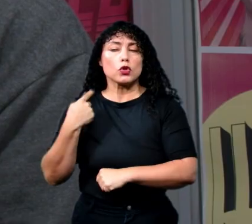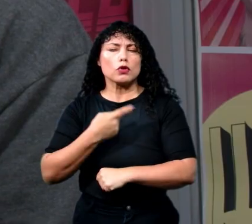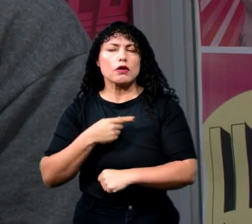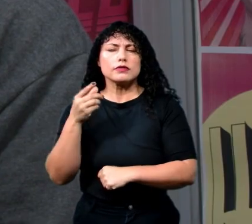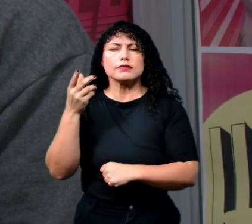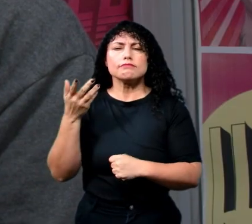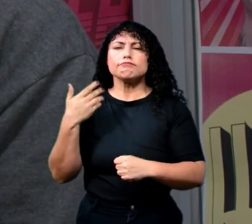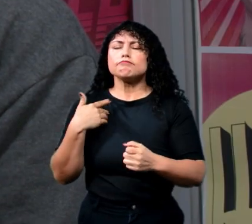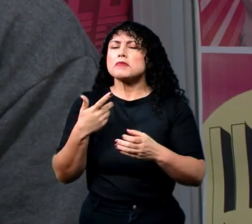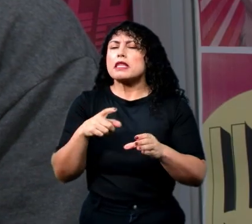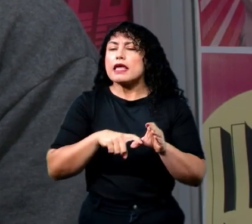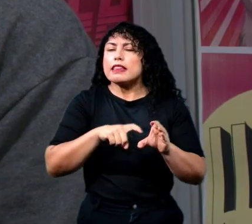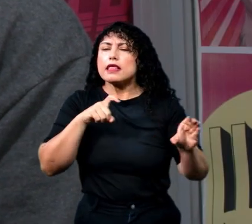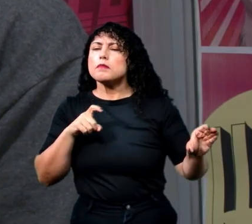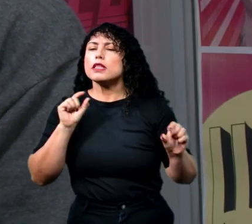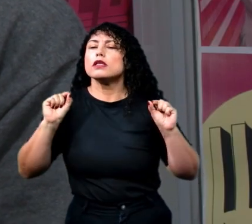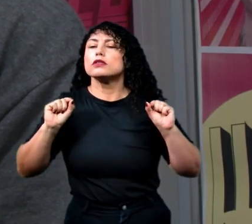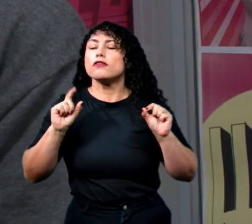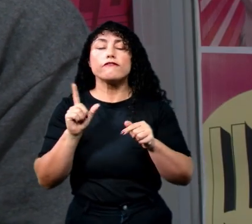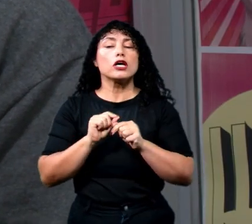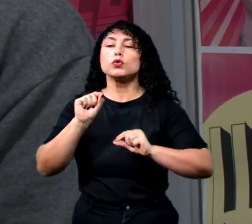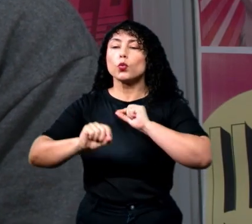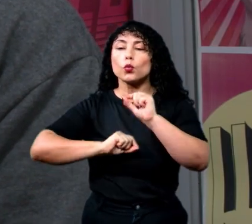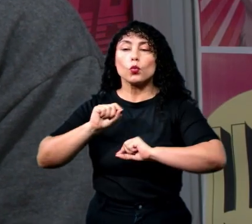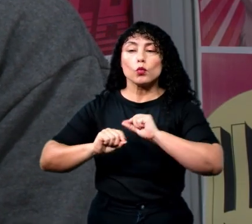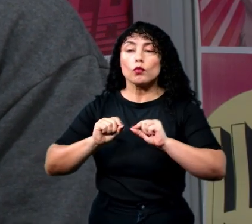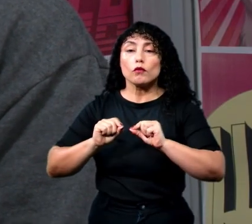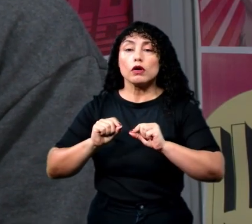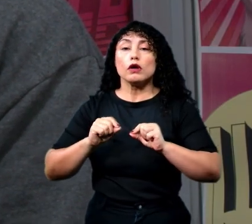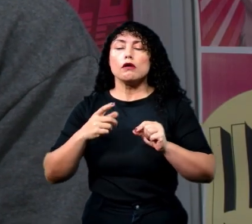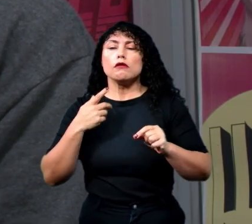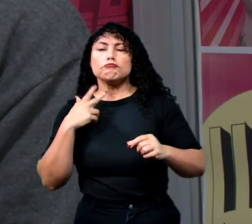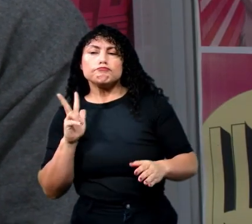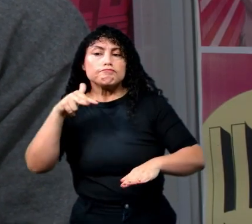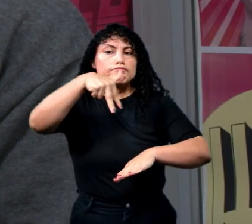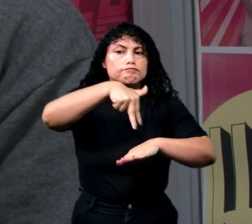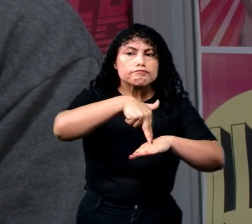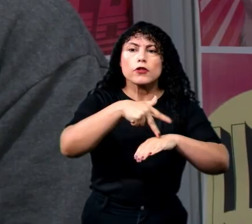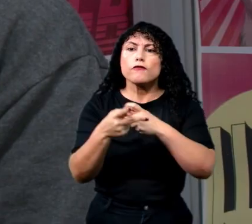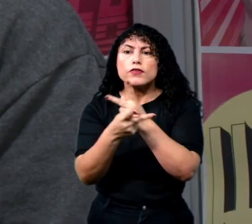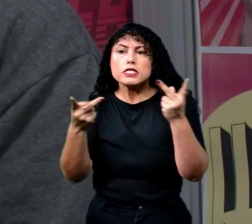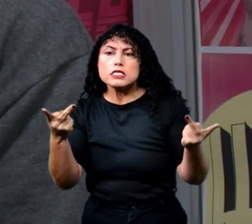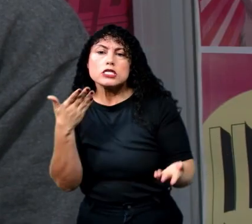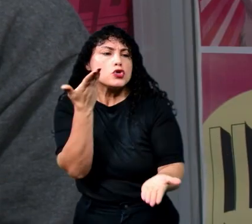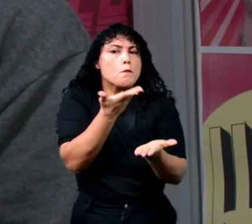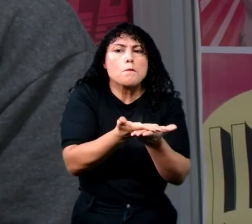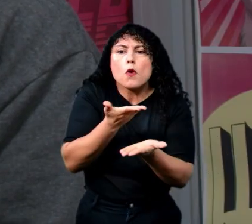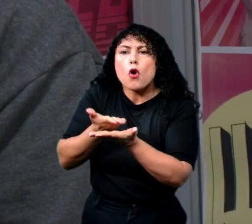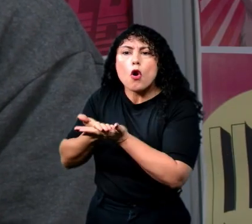tem independência de fazer diligências, né? De pedir